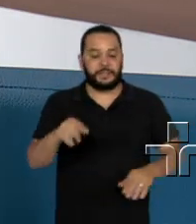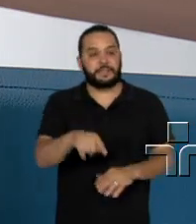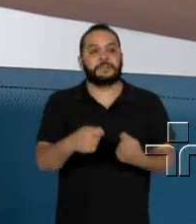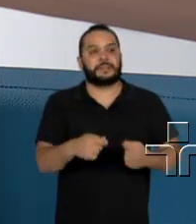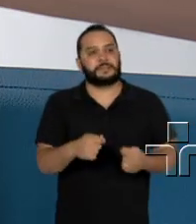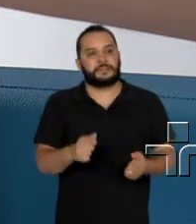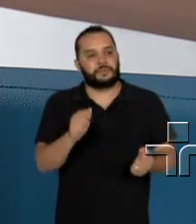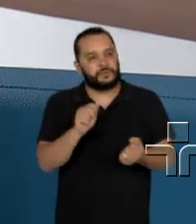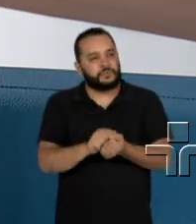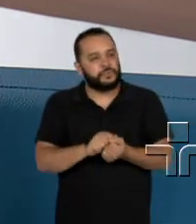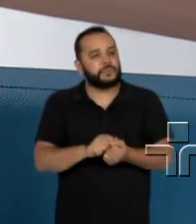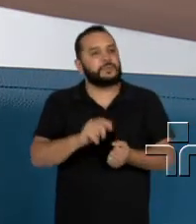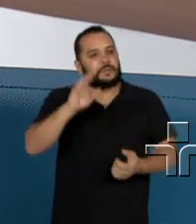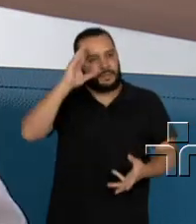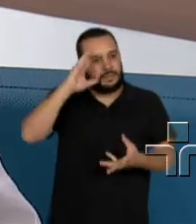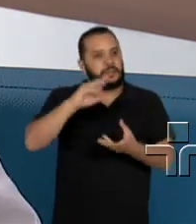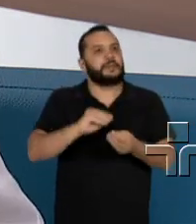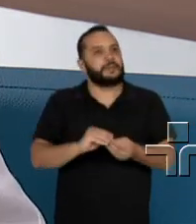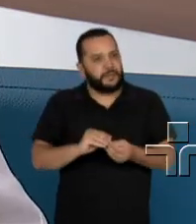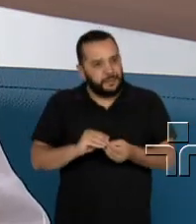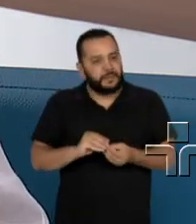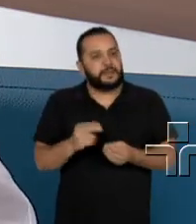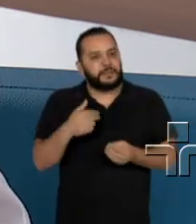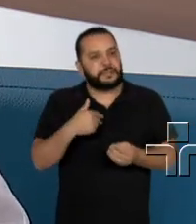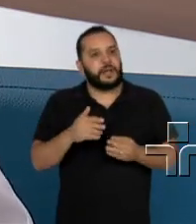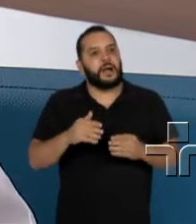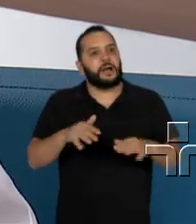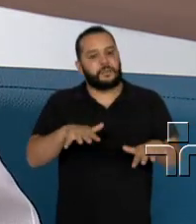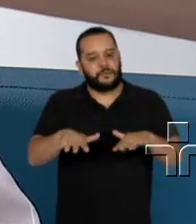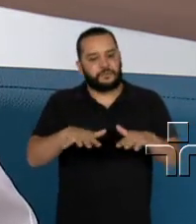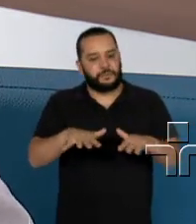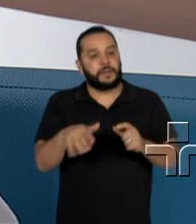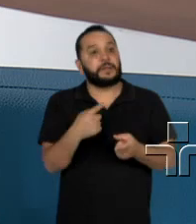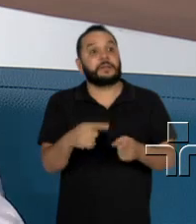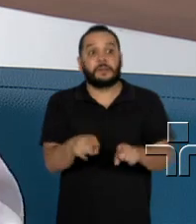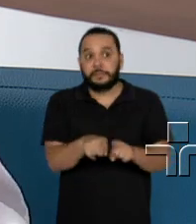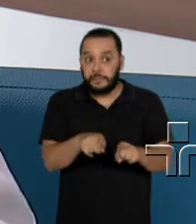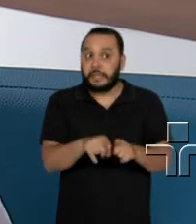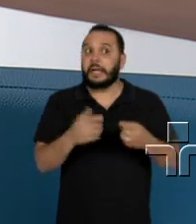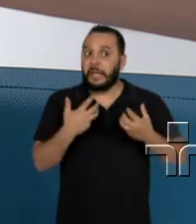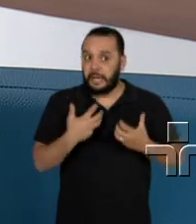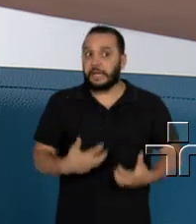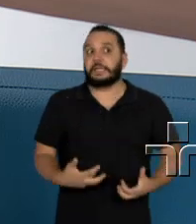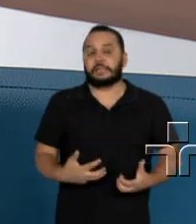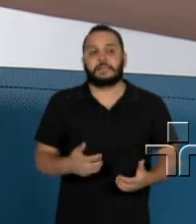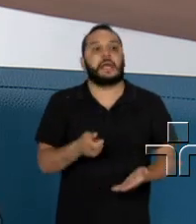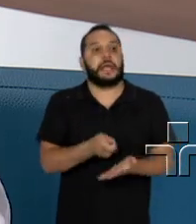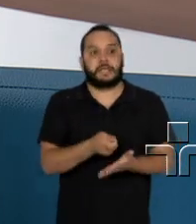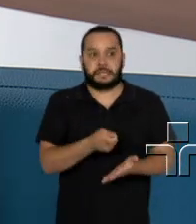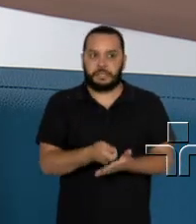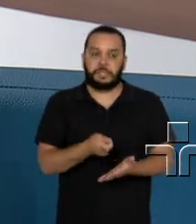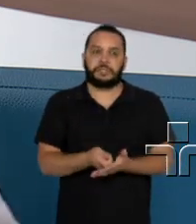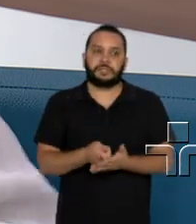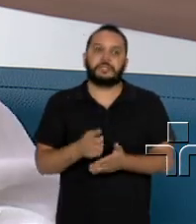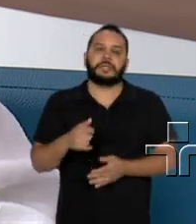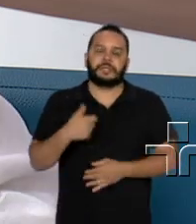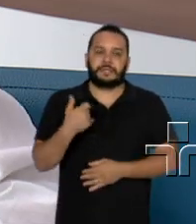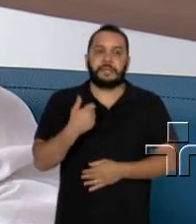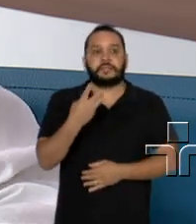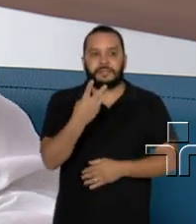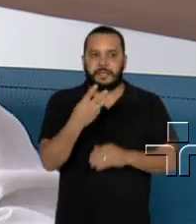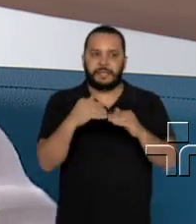junto entender o que ela está fazendo lá e que cansa exige muito da criança então a partir dos